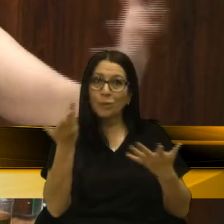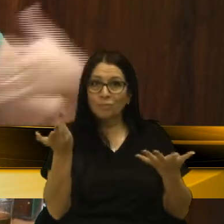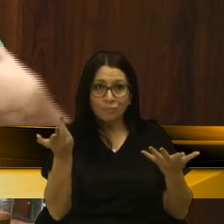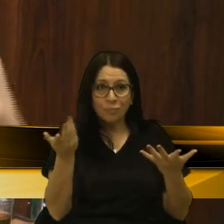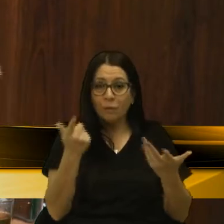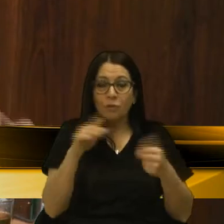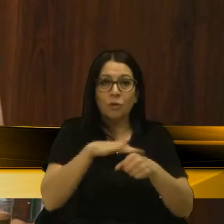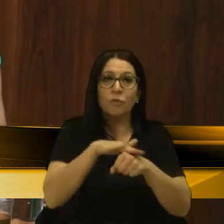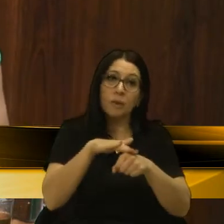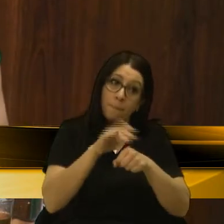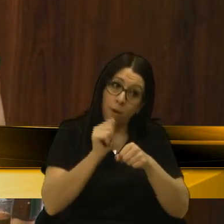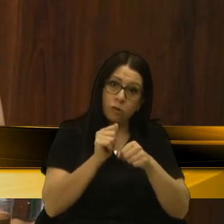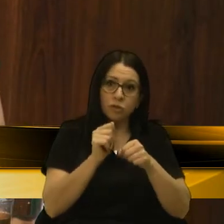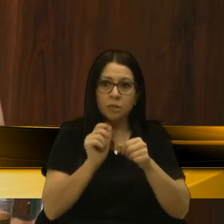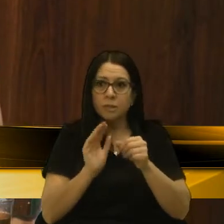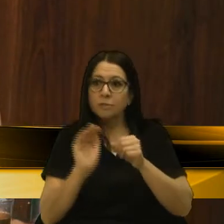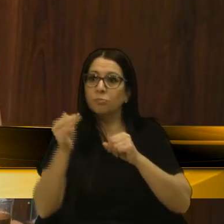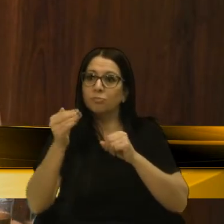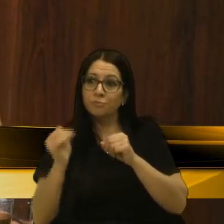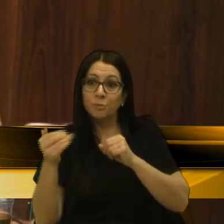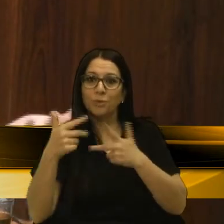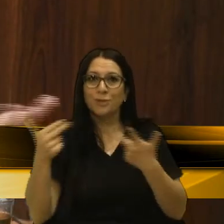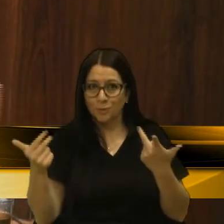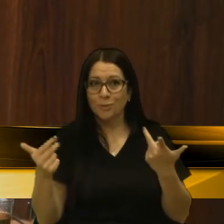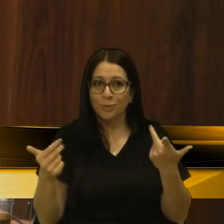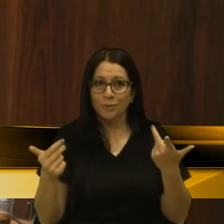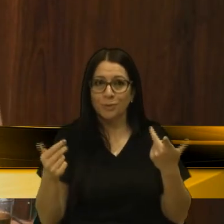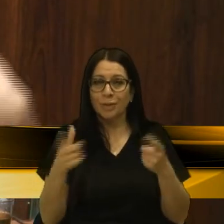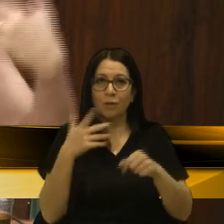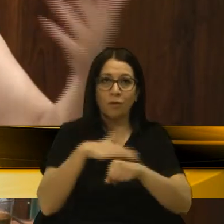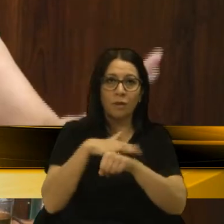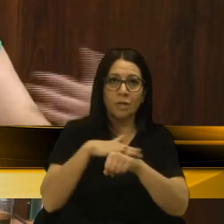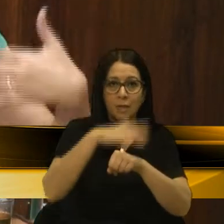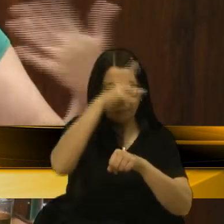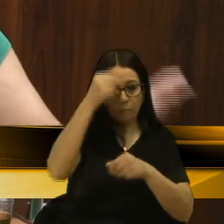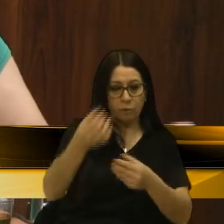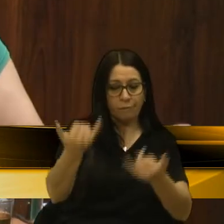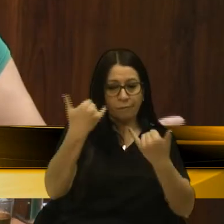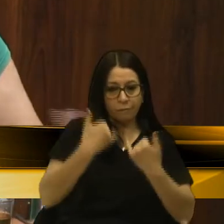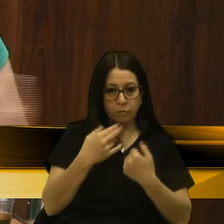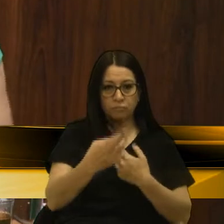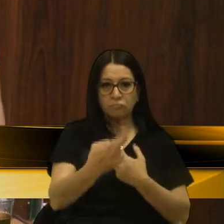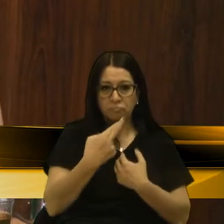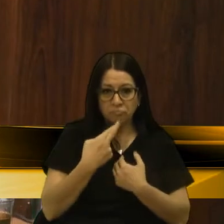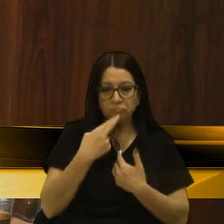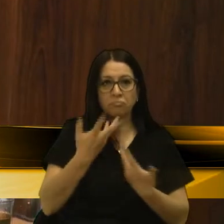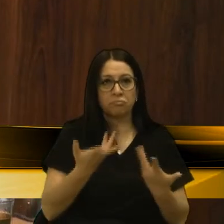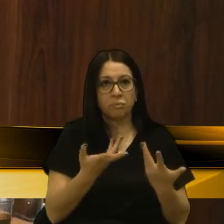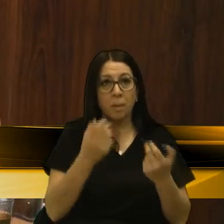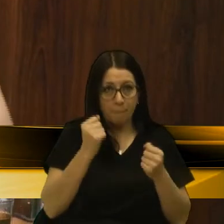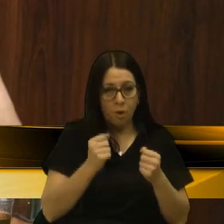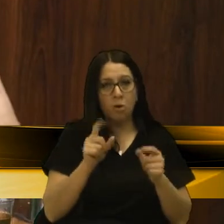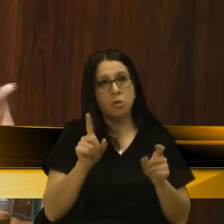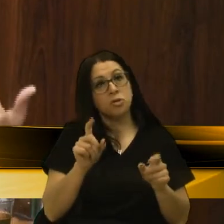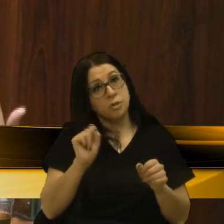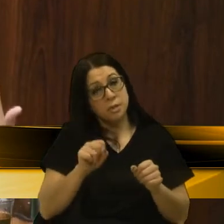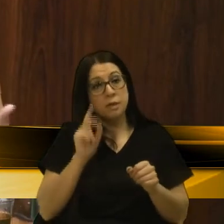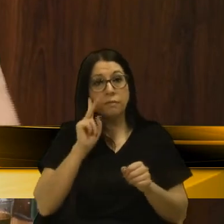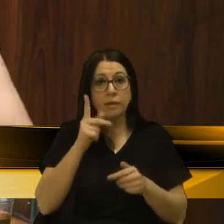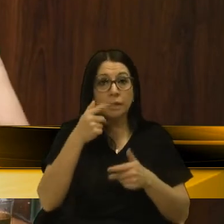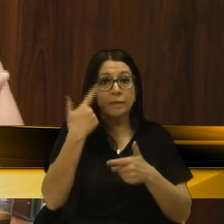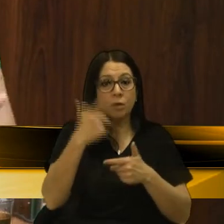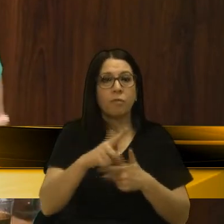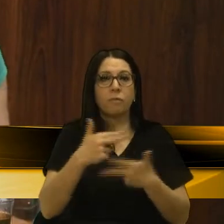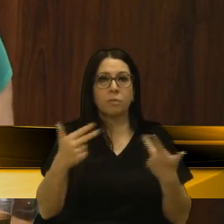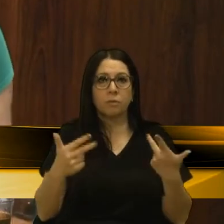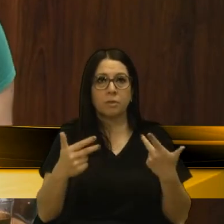essa conversa, pode ter escapado, sim. O executivo não conversava com a gente, não trazia, não dava retorno, então a gente pode, sim, rever alguma coisa, mas a